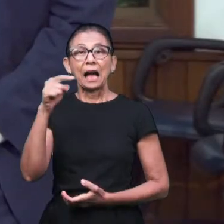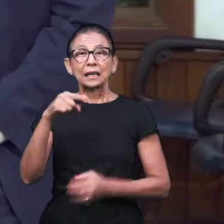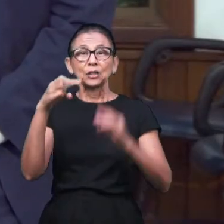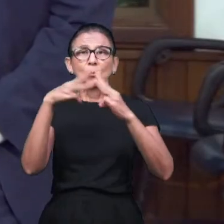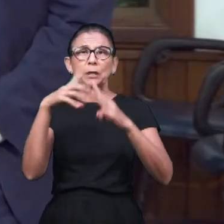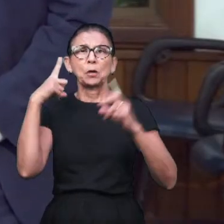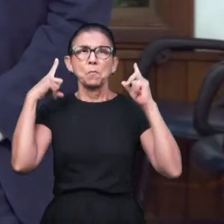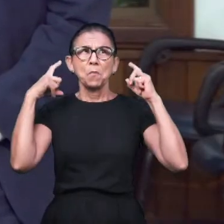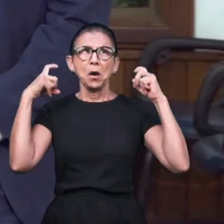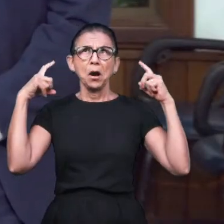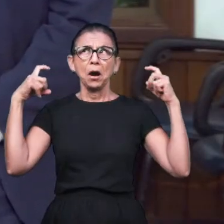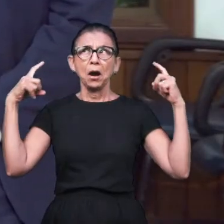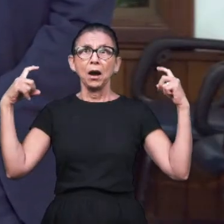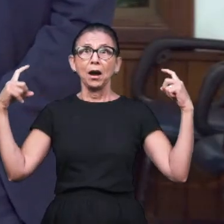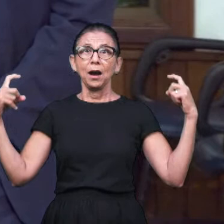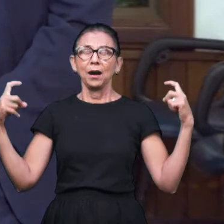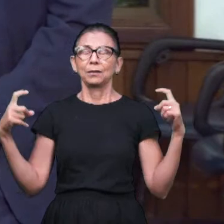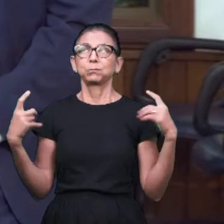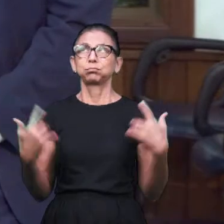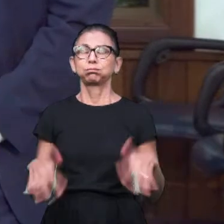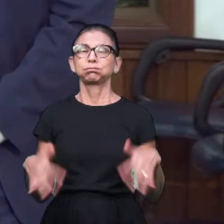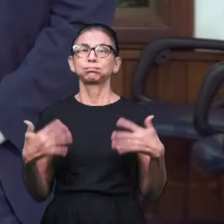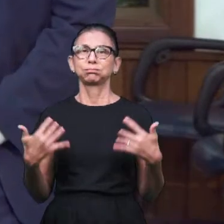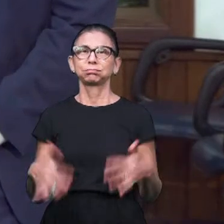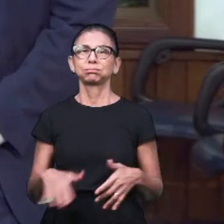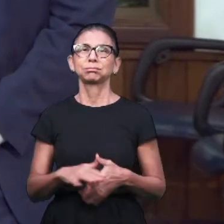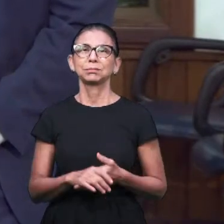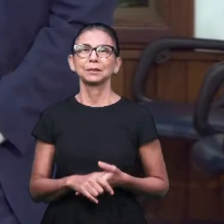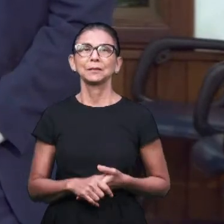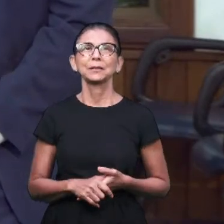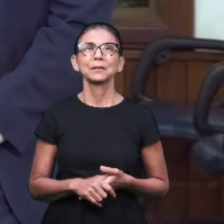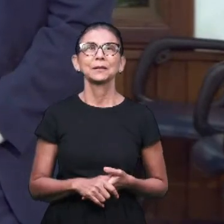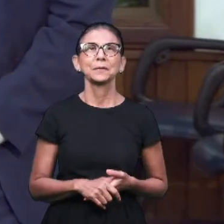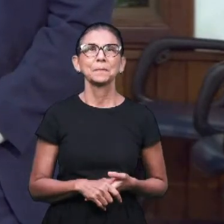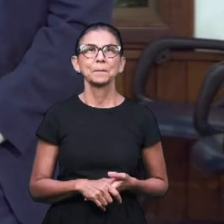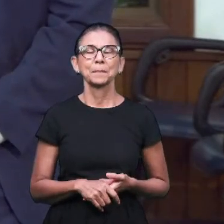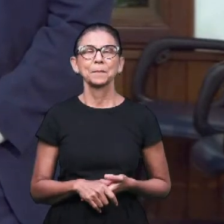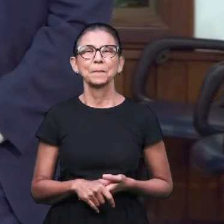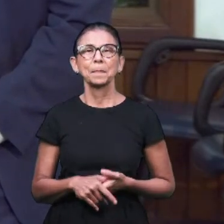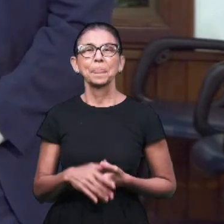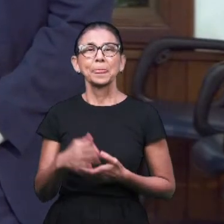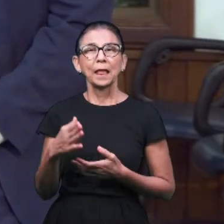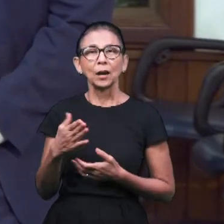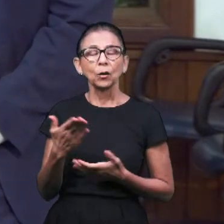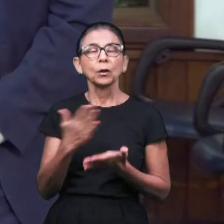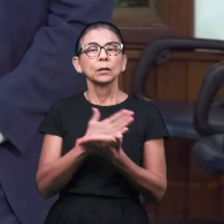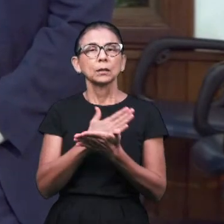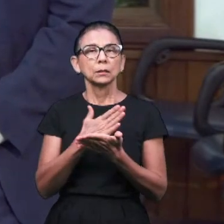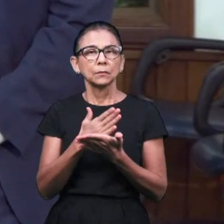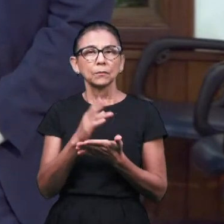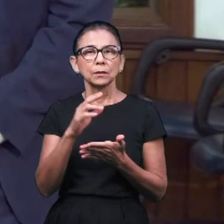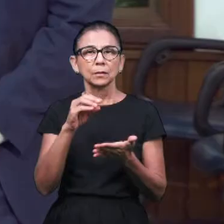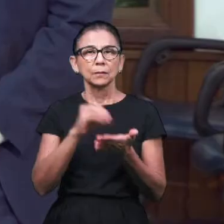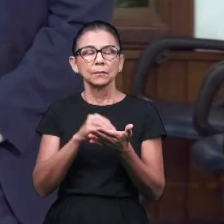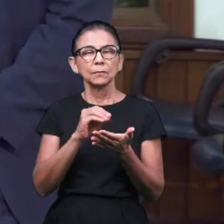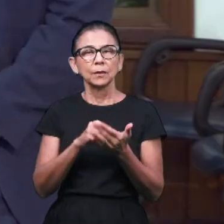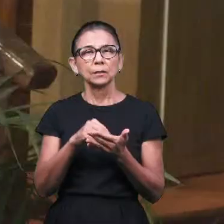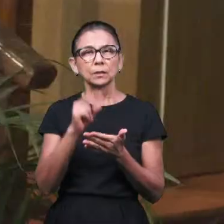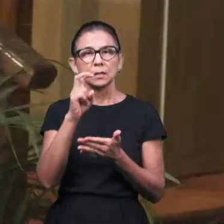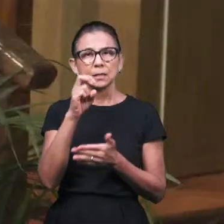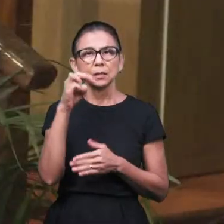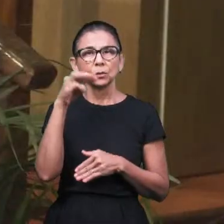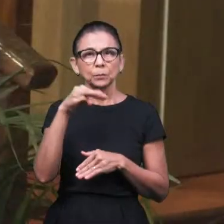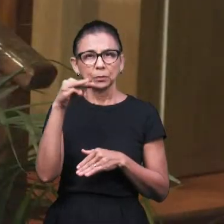Tá na hora. Isso quer dizer que está perto do culto, falta ainda uns 5 minutinhos, o pastor Luiz Eugênio já vai para o púlpito e nós